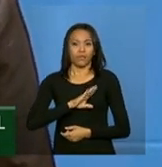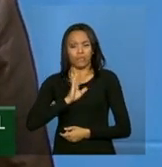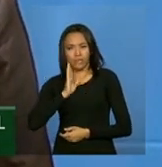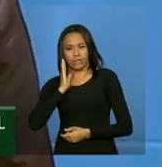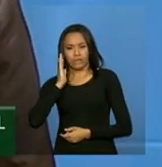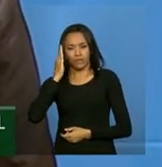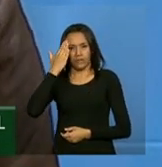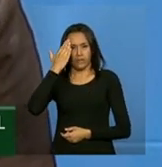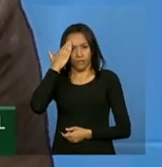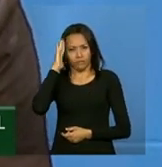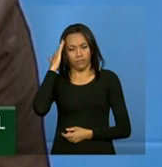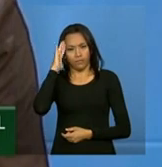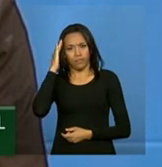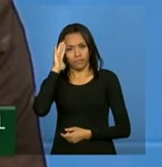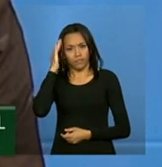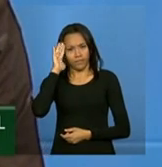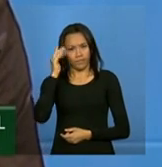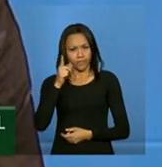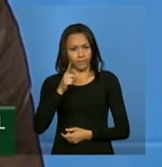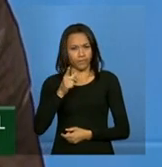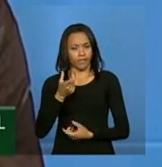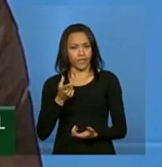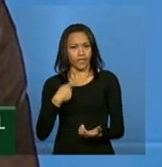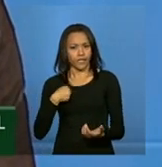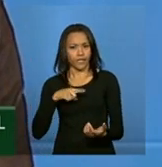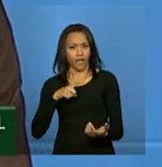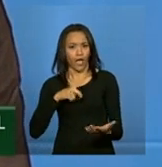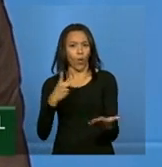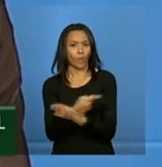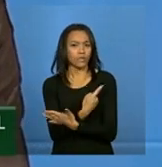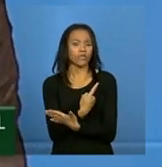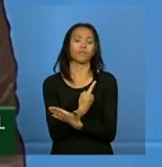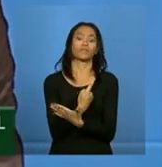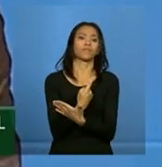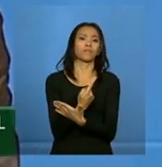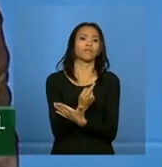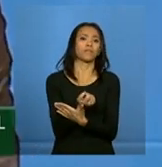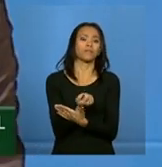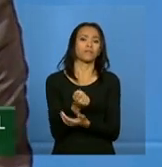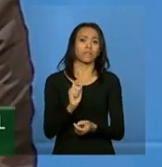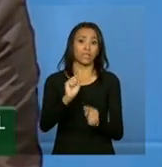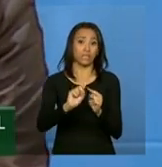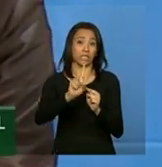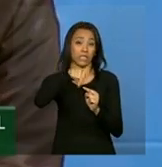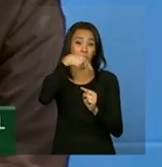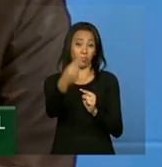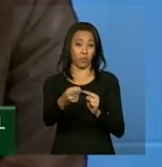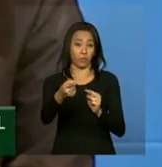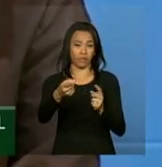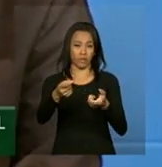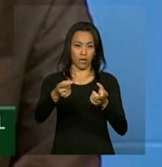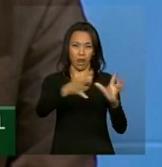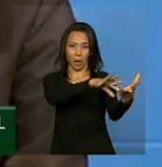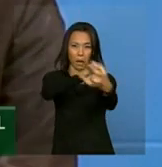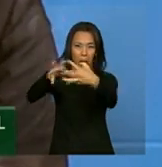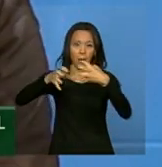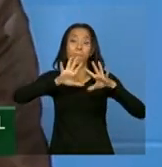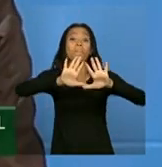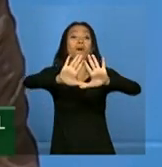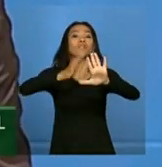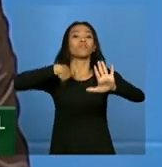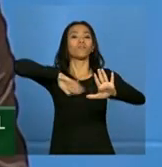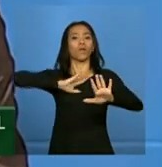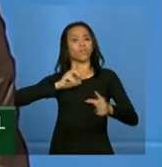condenemos a anarquia que às vezes acontece após essas manifestações, nós estamos de acordo